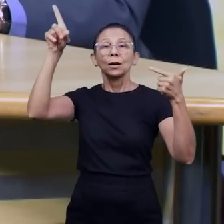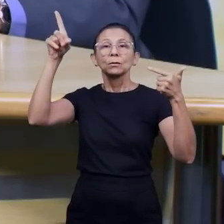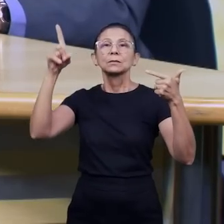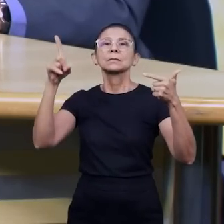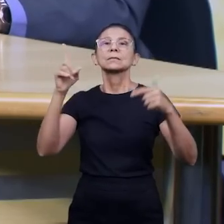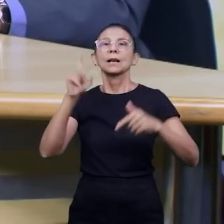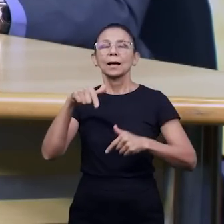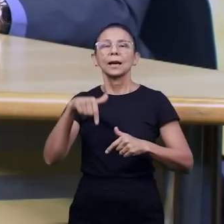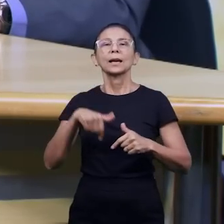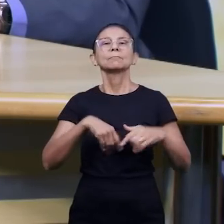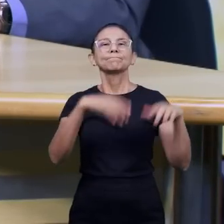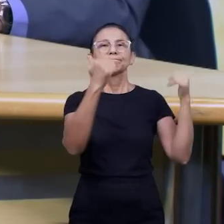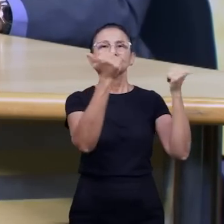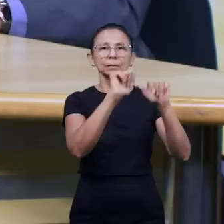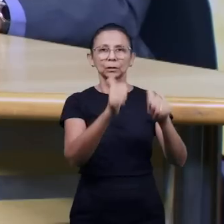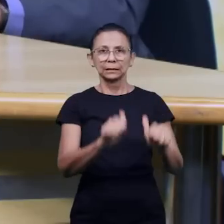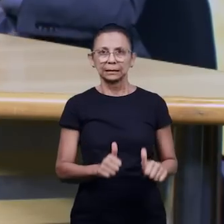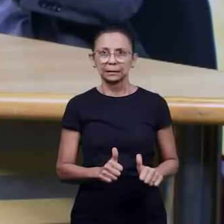murmura,